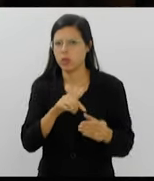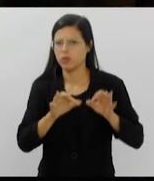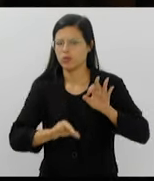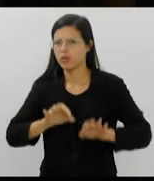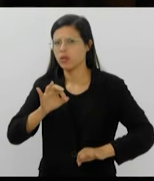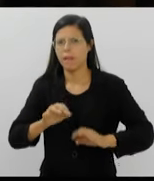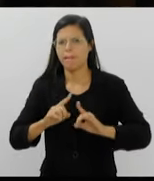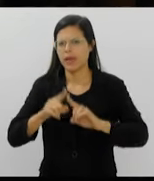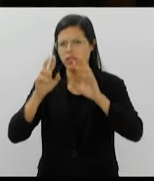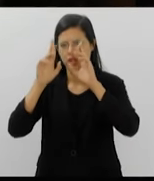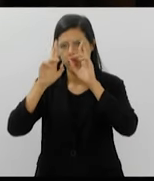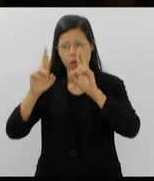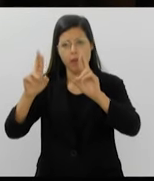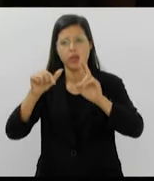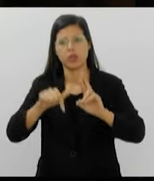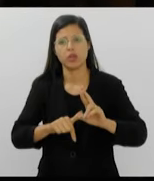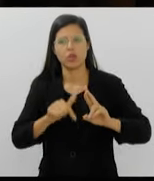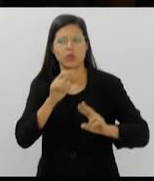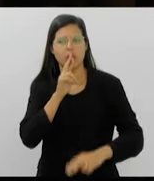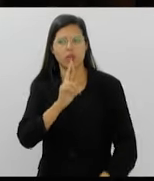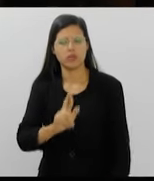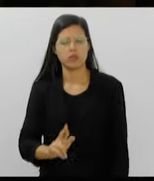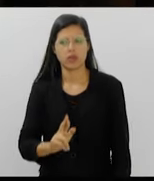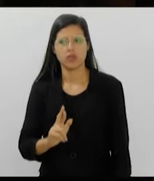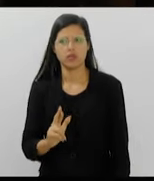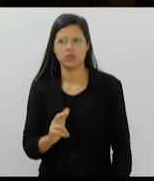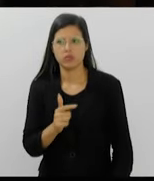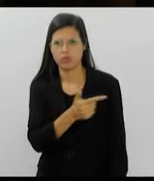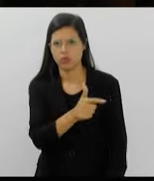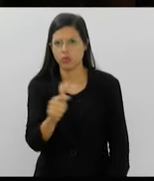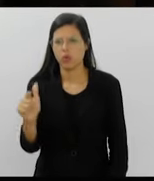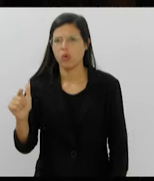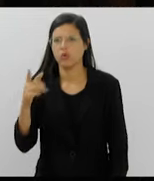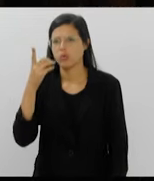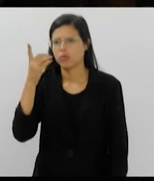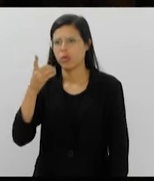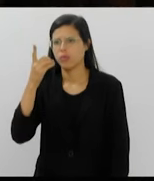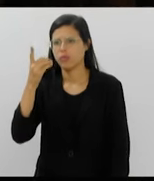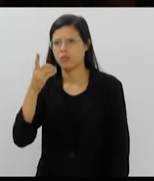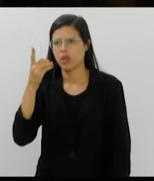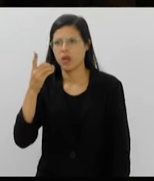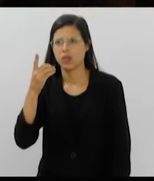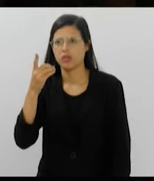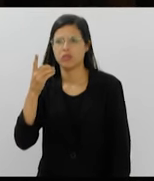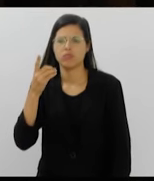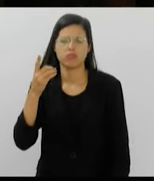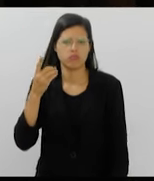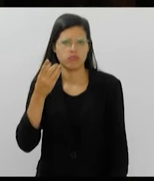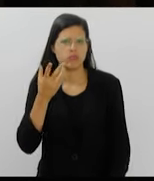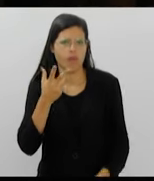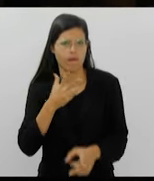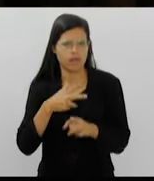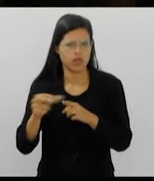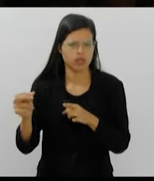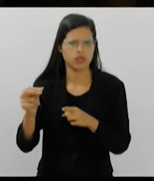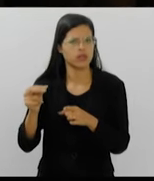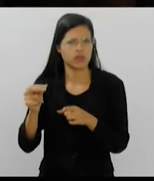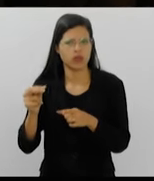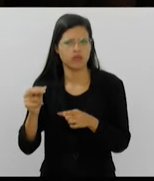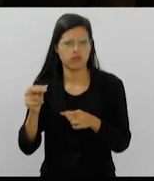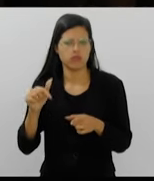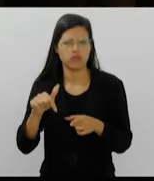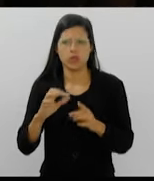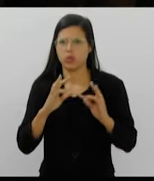eleitoral, e foi aqui aclamado pelos demais colegas, quando um outro deputado, colega nosso, venceu a eleição, e todos aqui deram